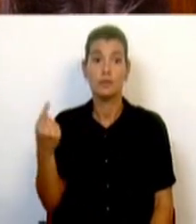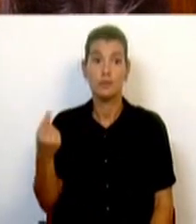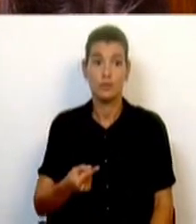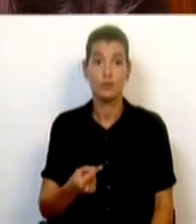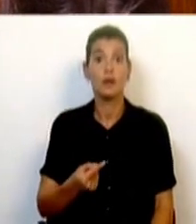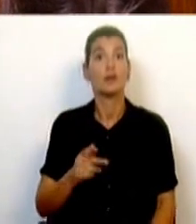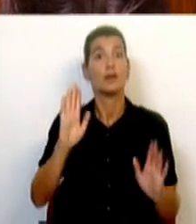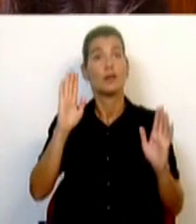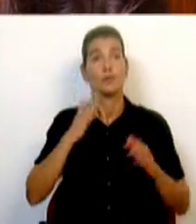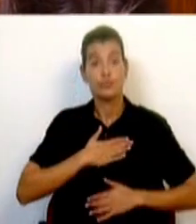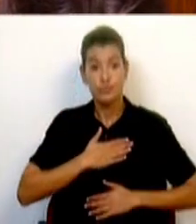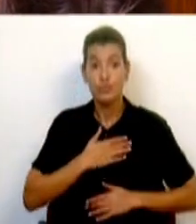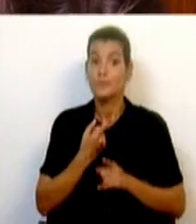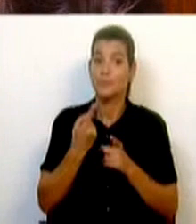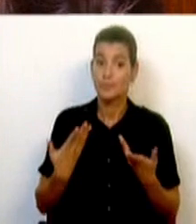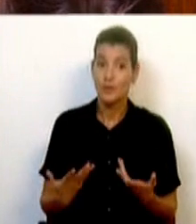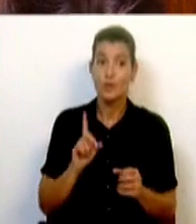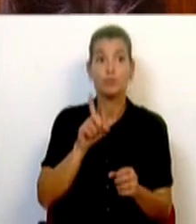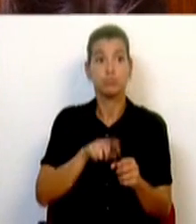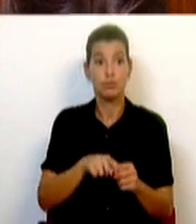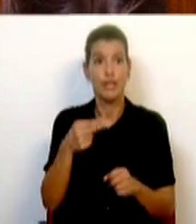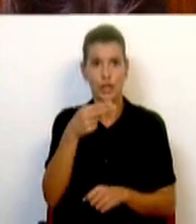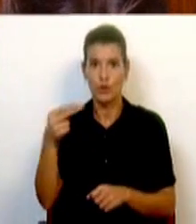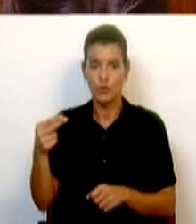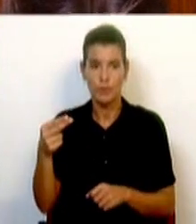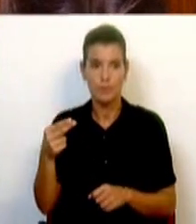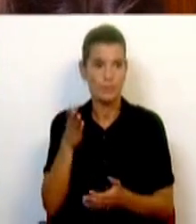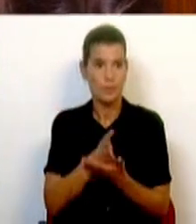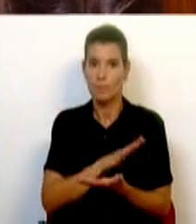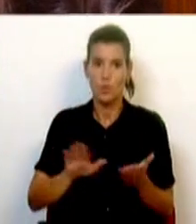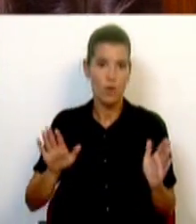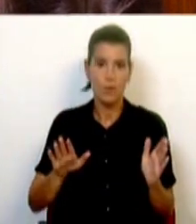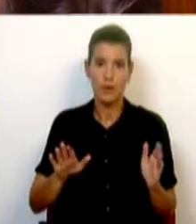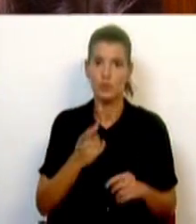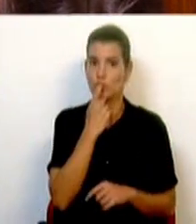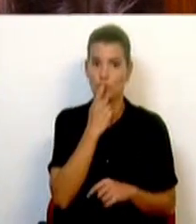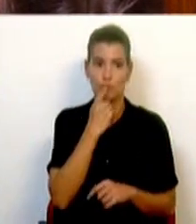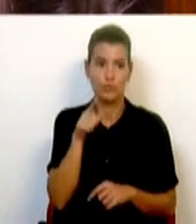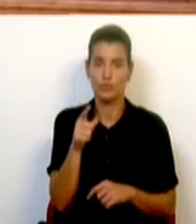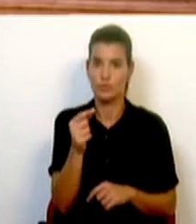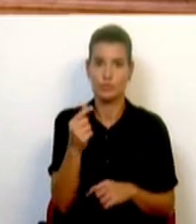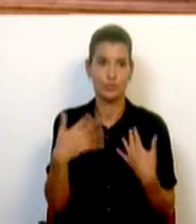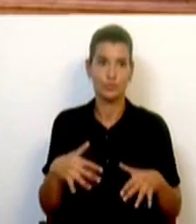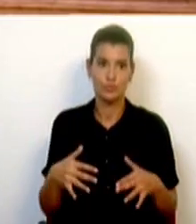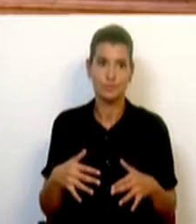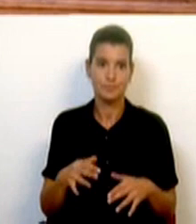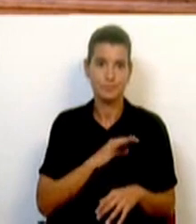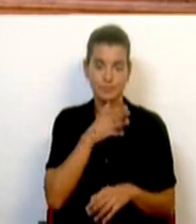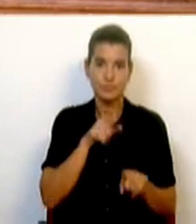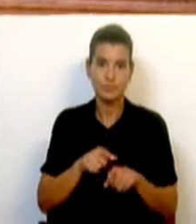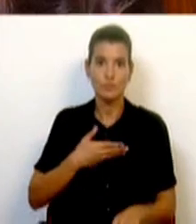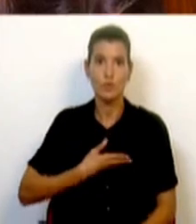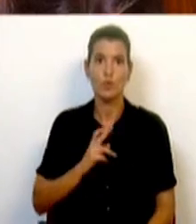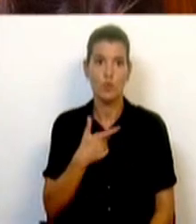23,75%. Graças ao facto de estarmos na zona euro, não voltaremos a ter estas taxas de juros, Sr. Deputado Duarte